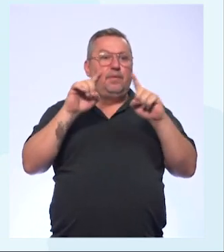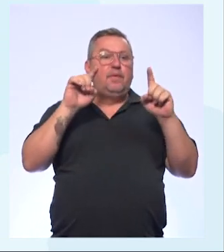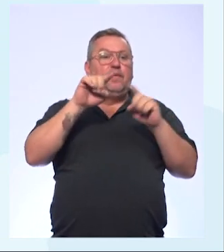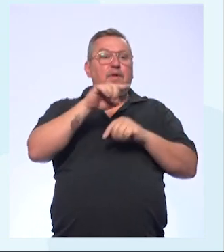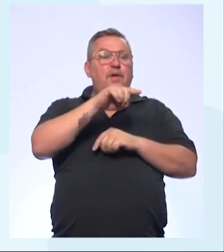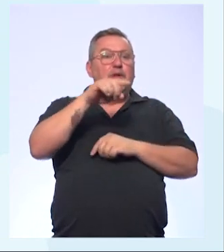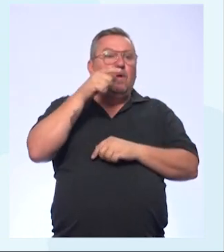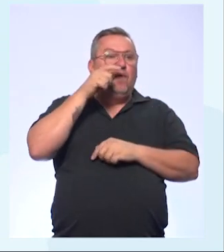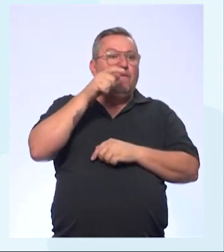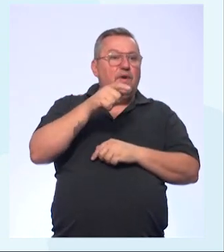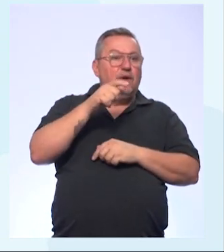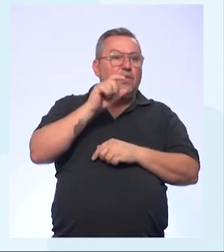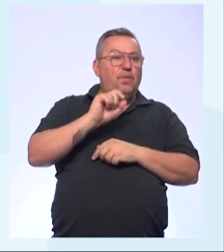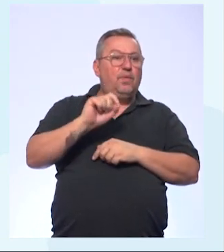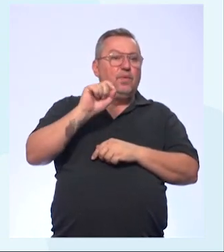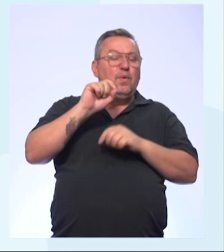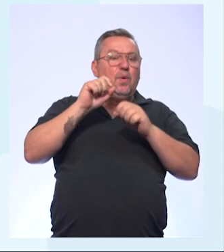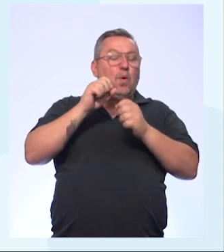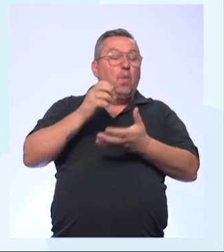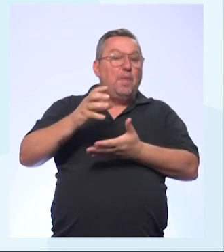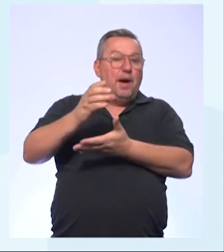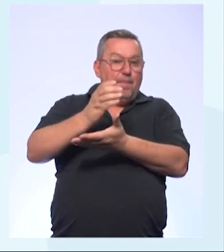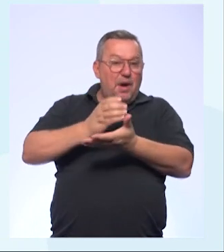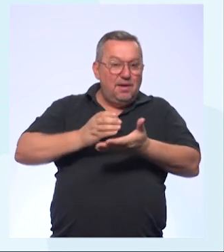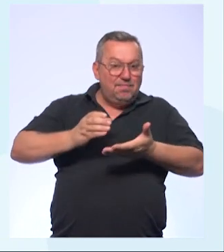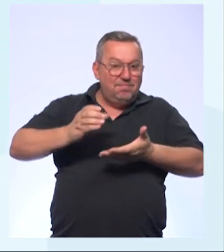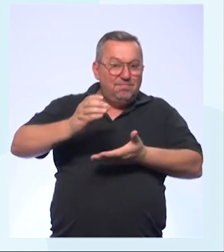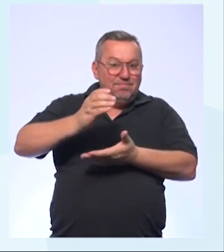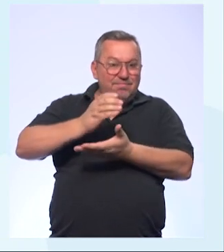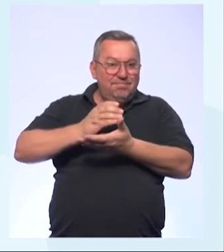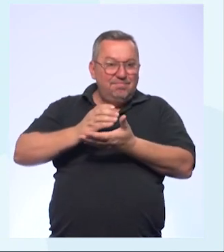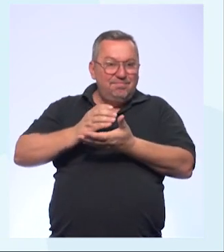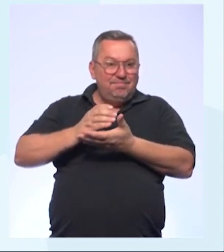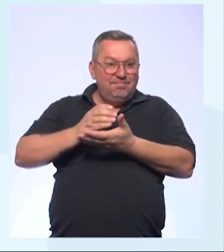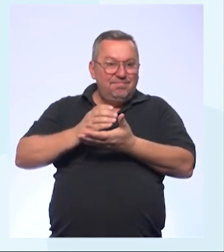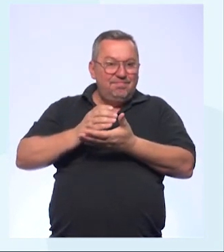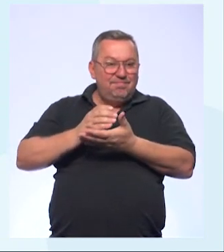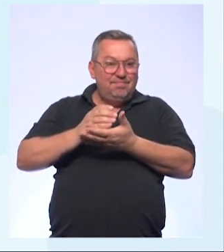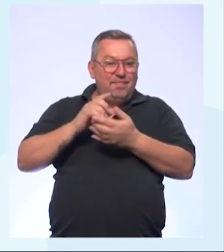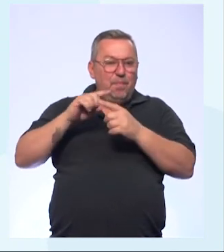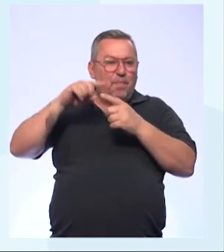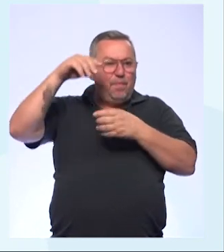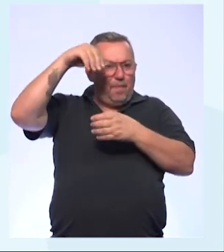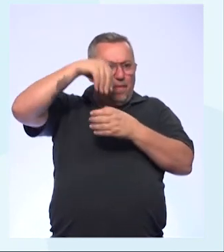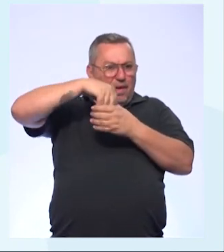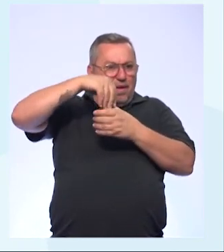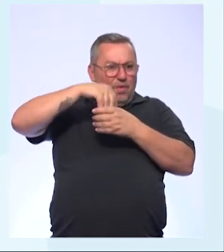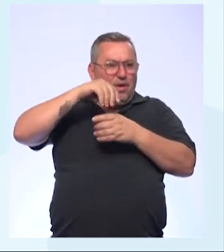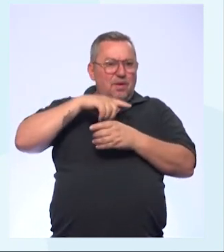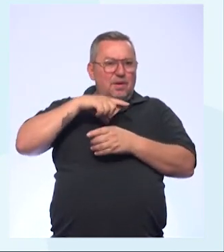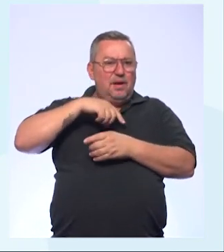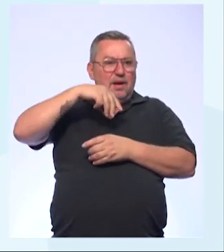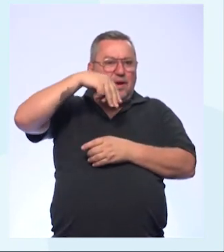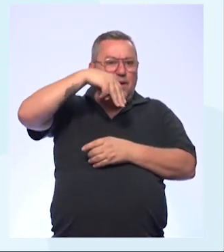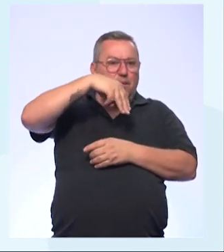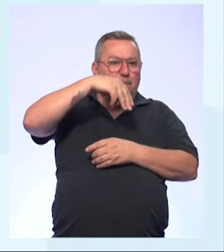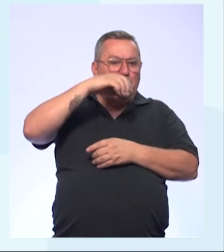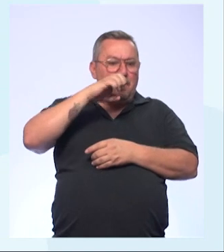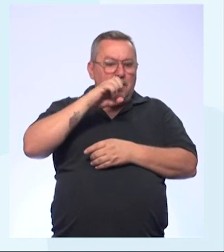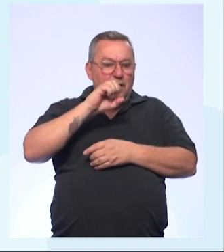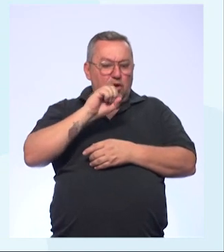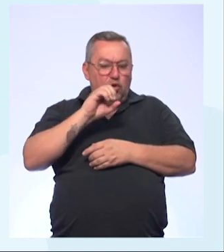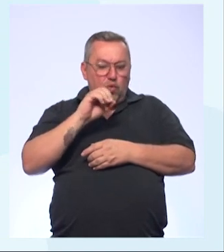vocês estão vendo aí um mapa, certo? E no meio do mapa nós temos a